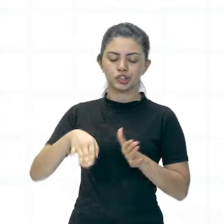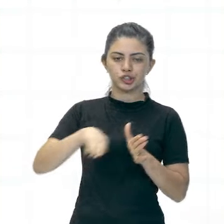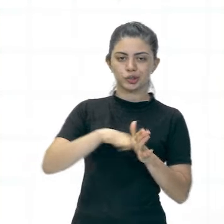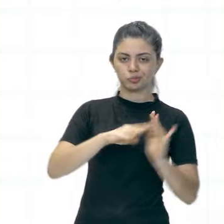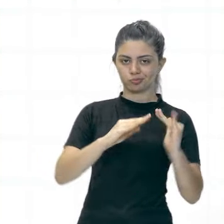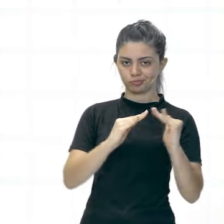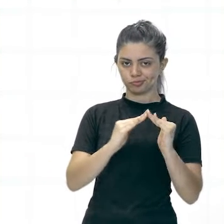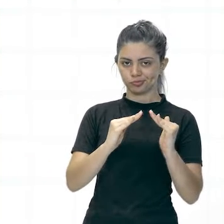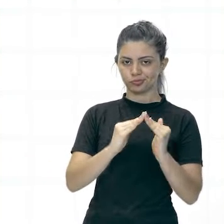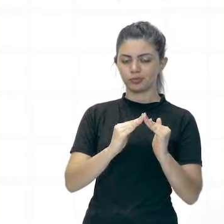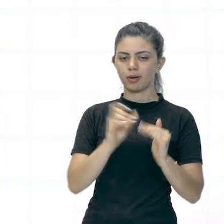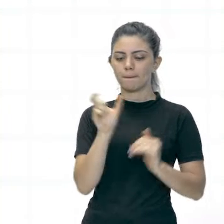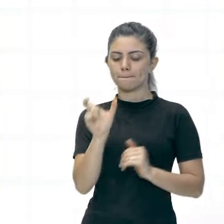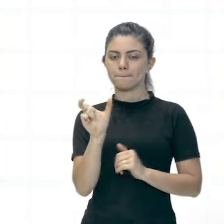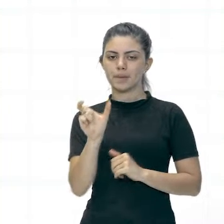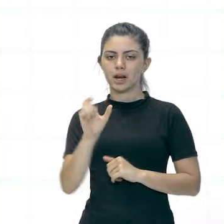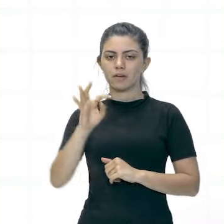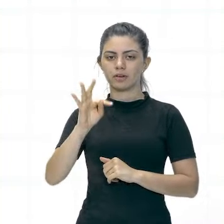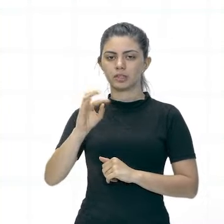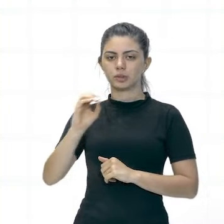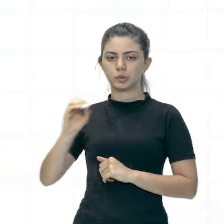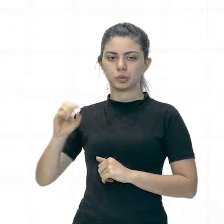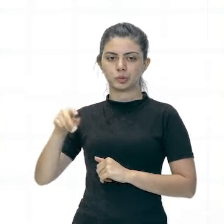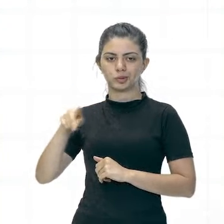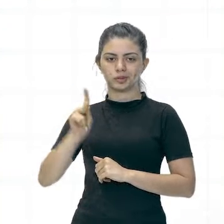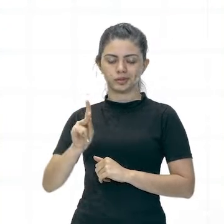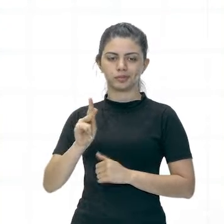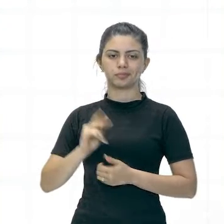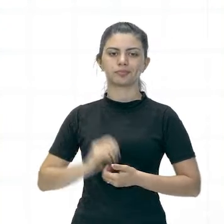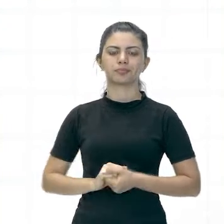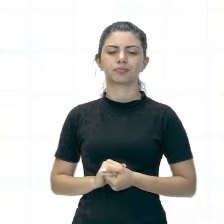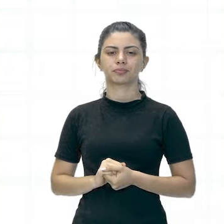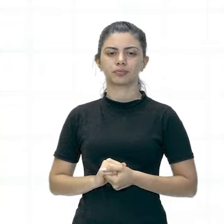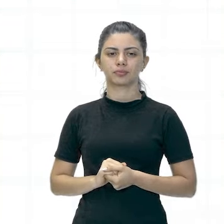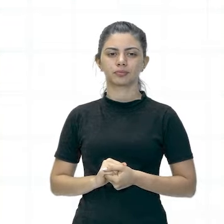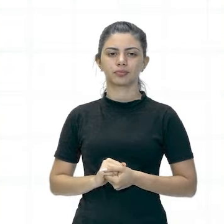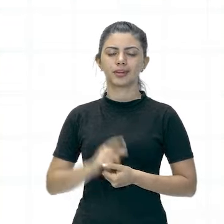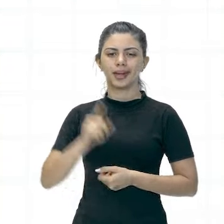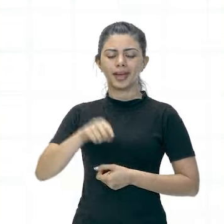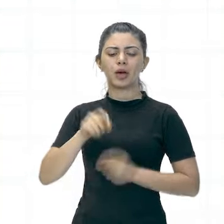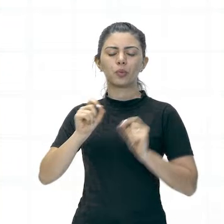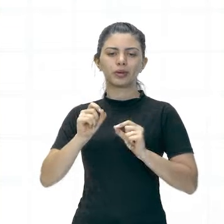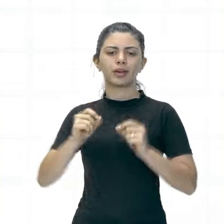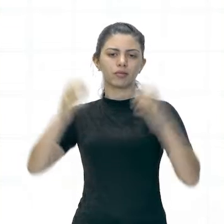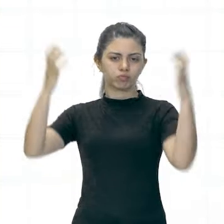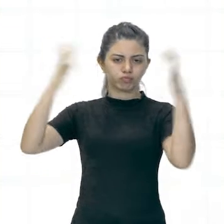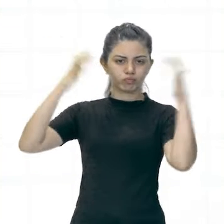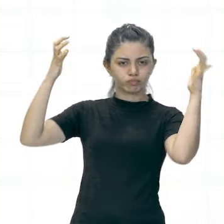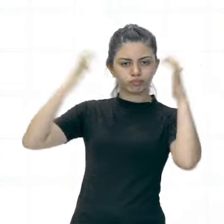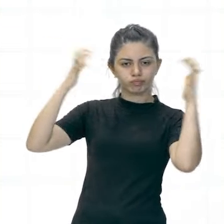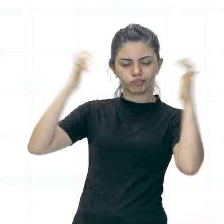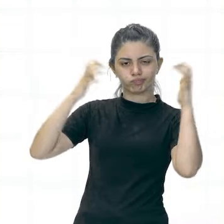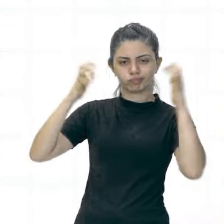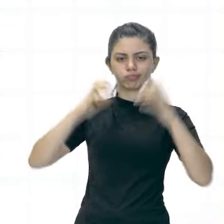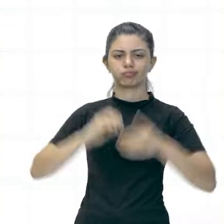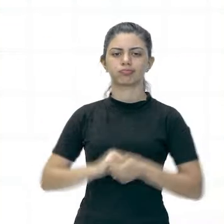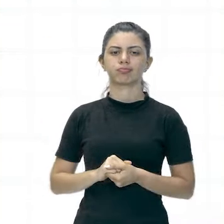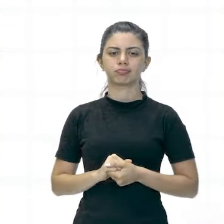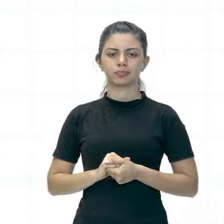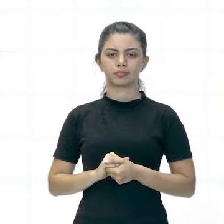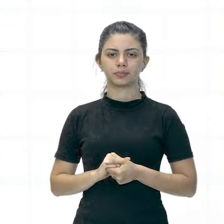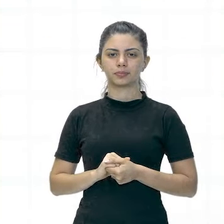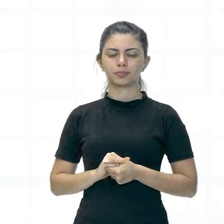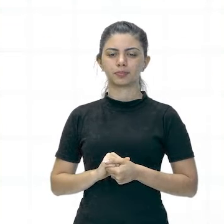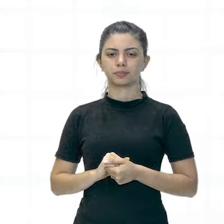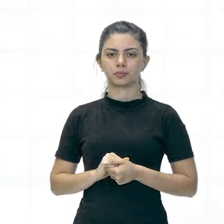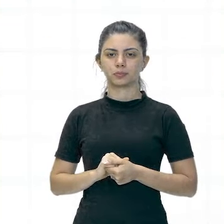He took a shower, né? Essa expressão que a gente usa para tomar banho. He took, verbo irregular,